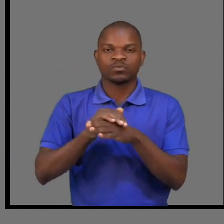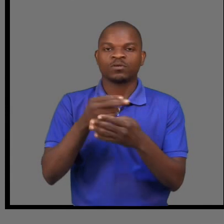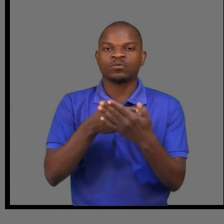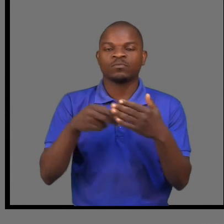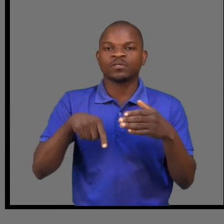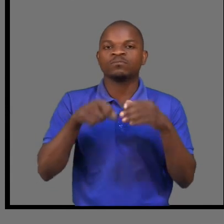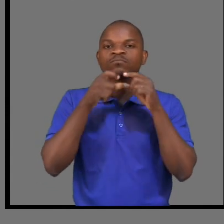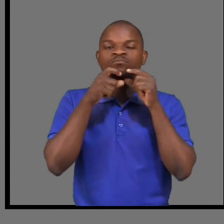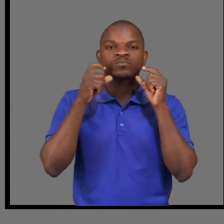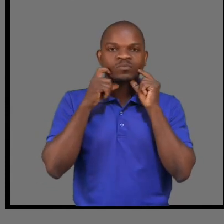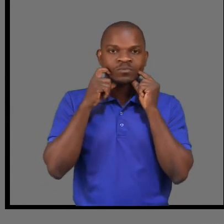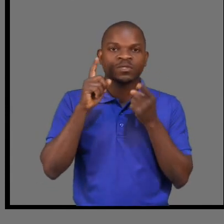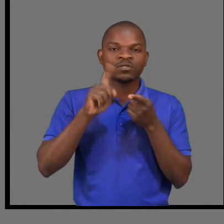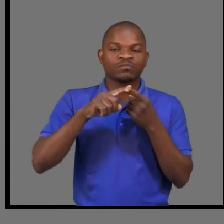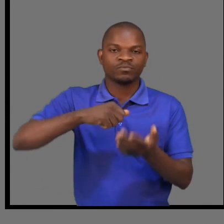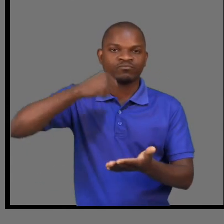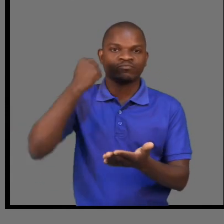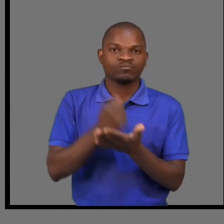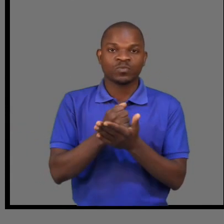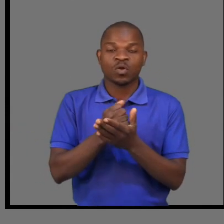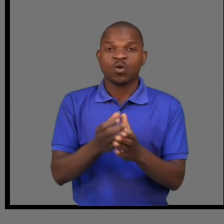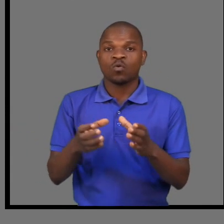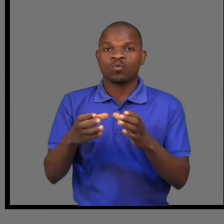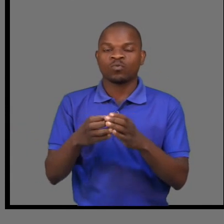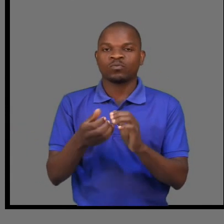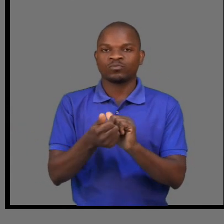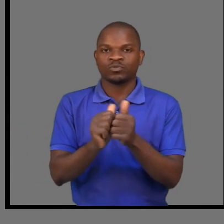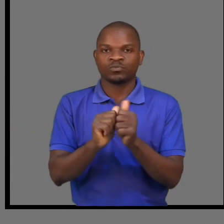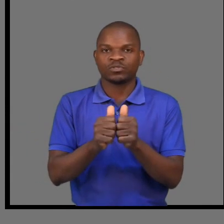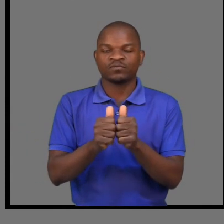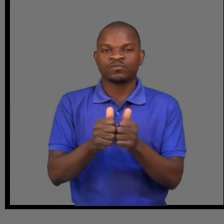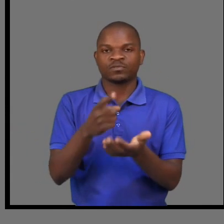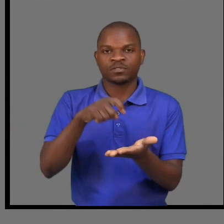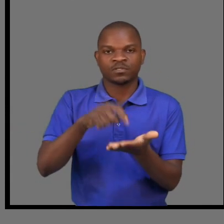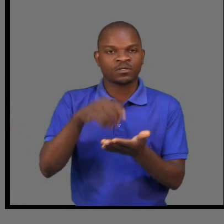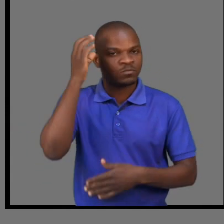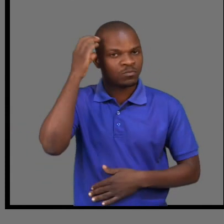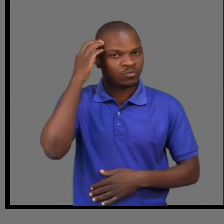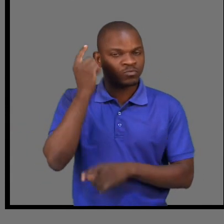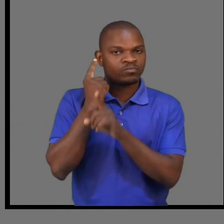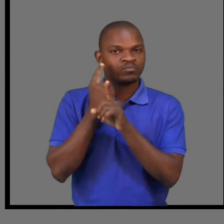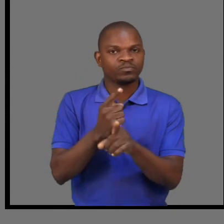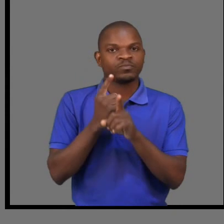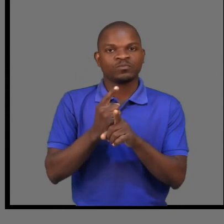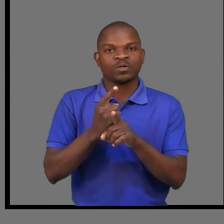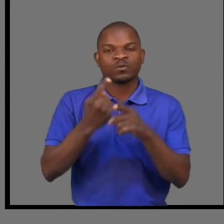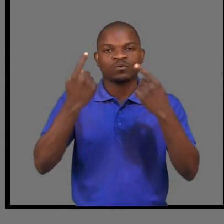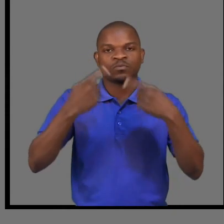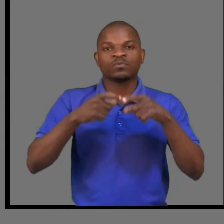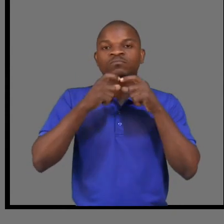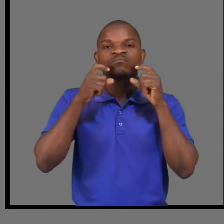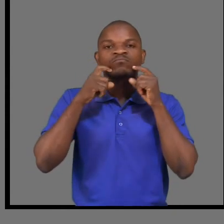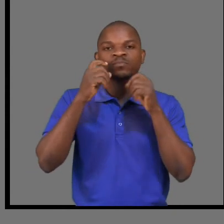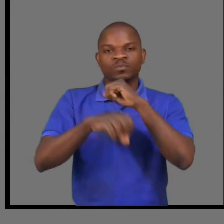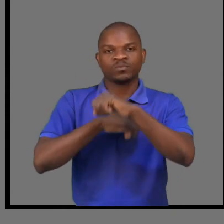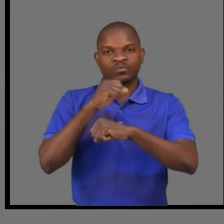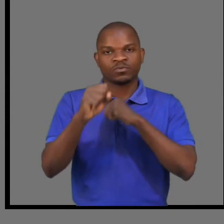identidade moçambicana. Com esta deliberação, o Grupo Desportivo de Maputo apura-se para o Moçambola